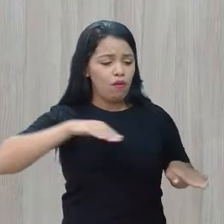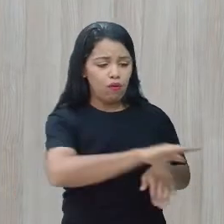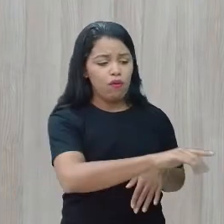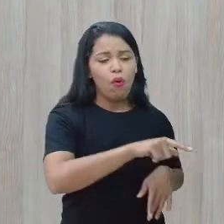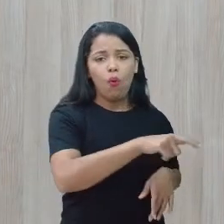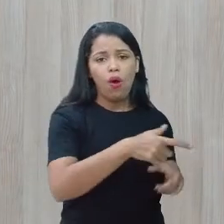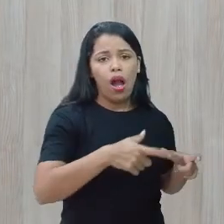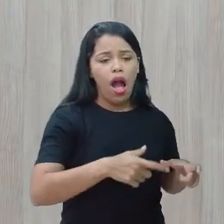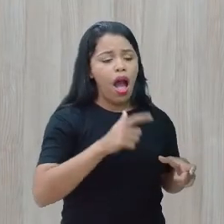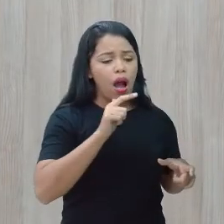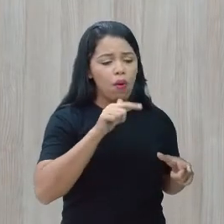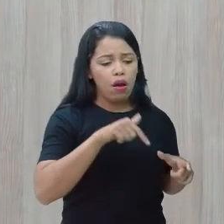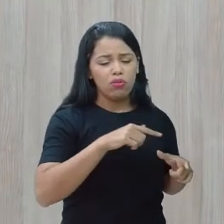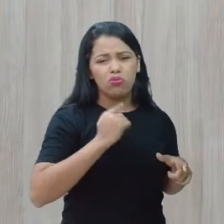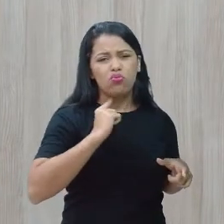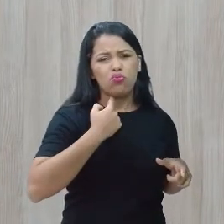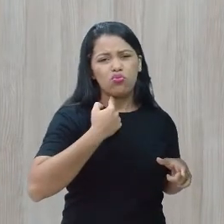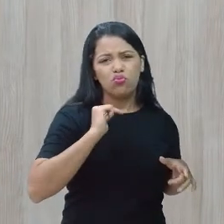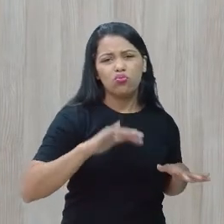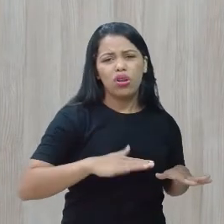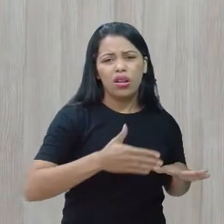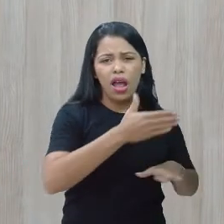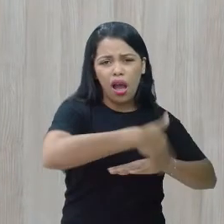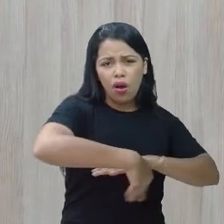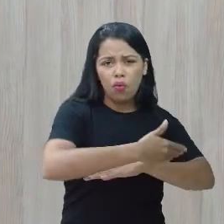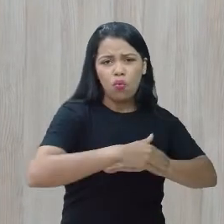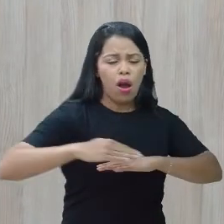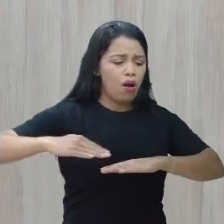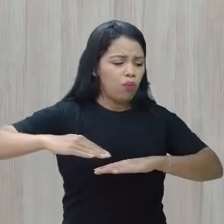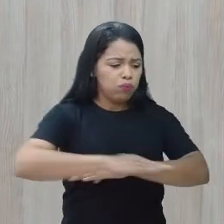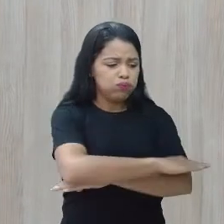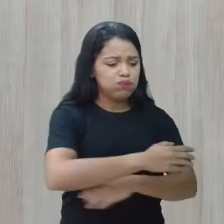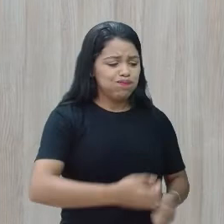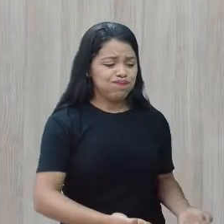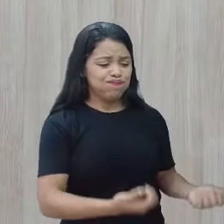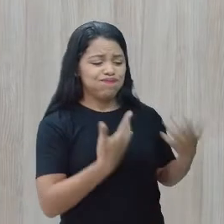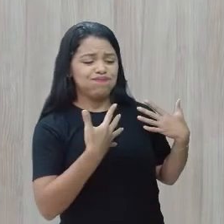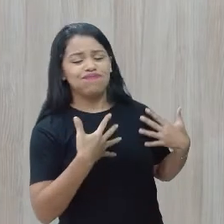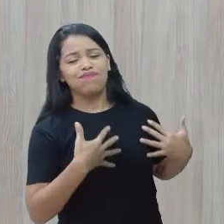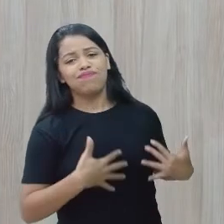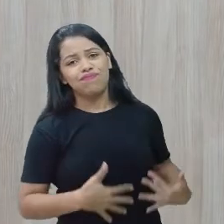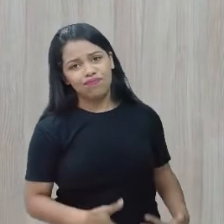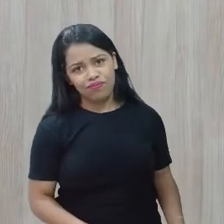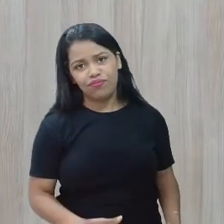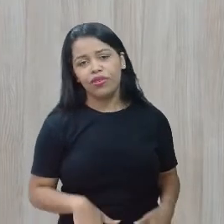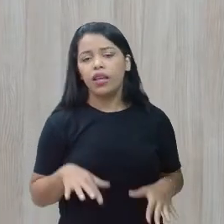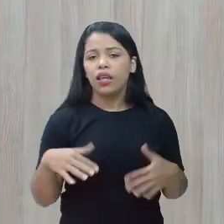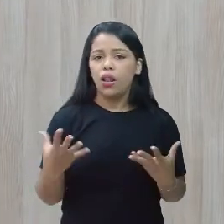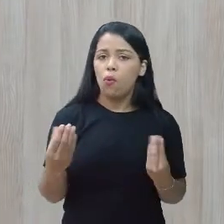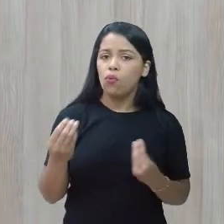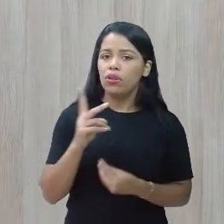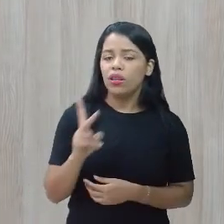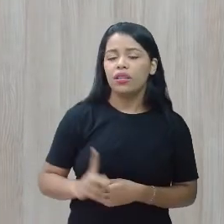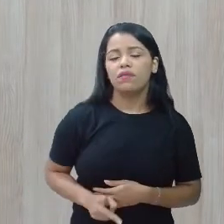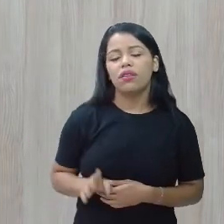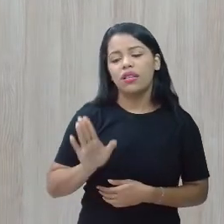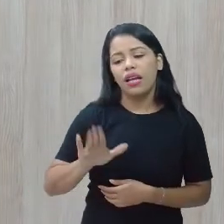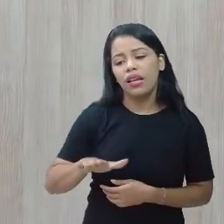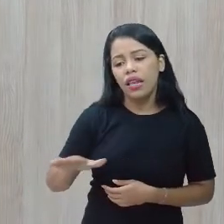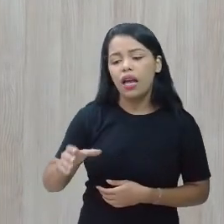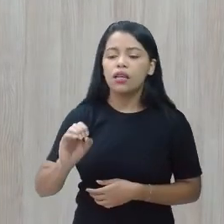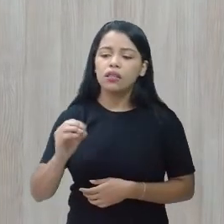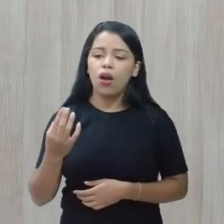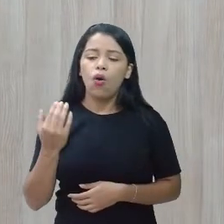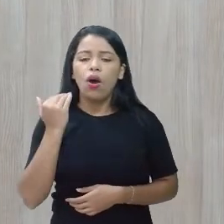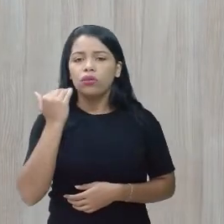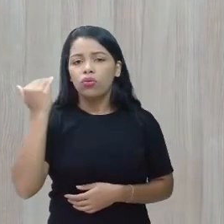verdadeira, aqui era um menino. Então, muitas vezes, a criança, o adolescente, ele sabe das coisas e ele